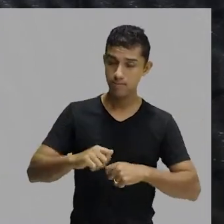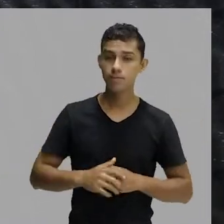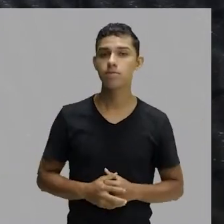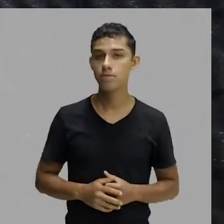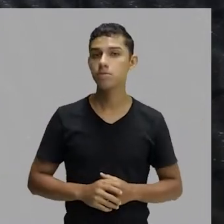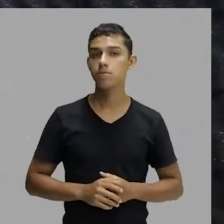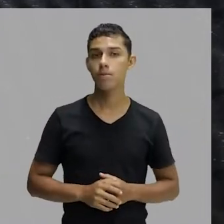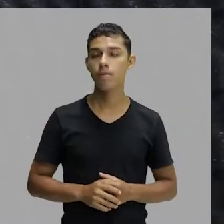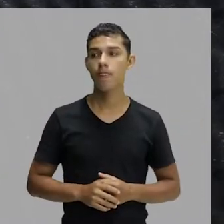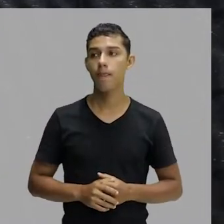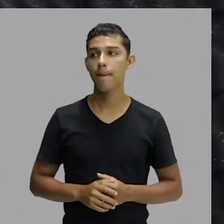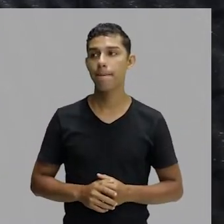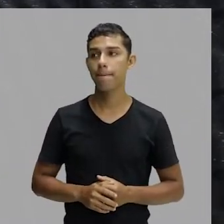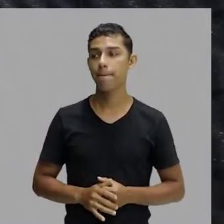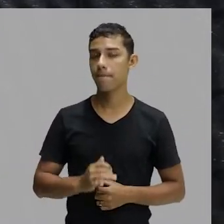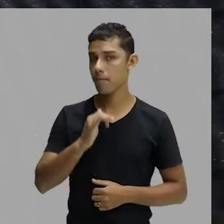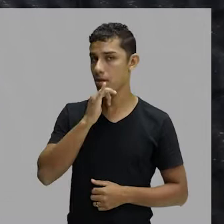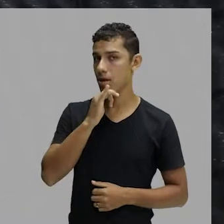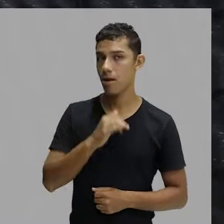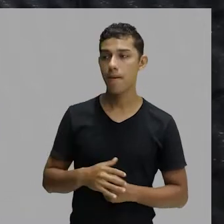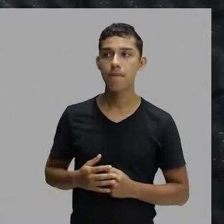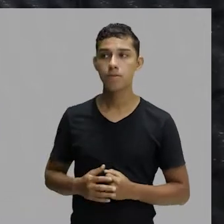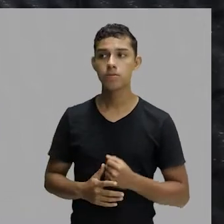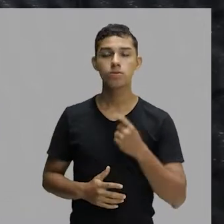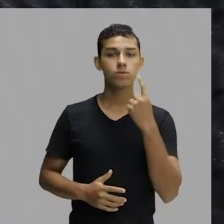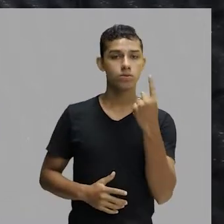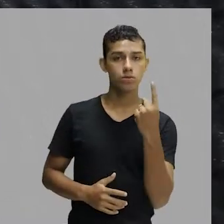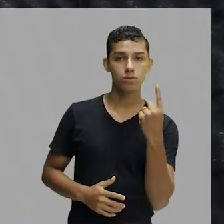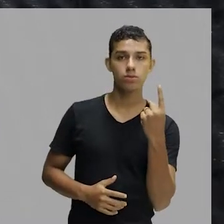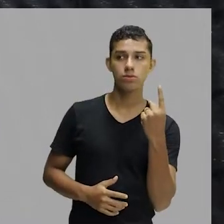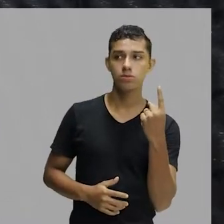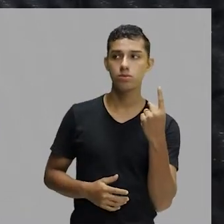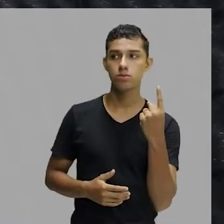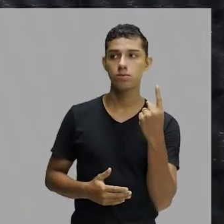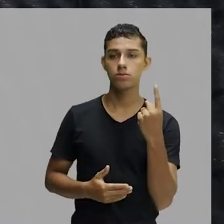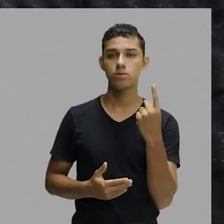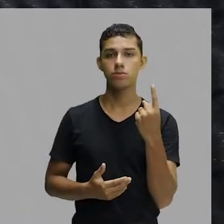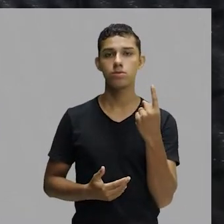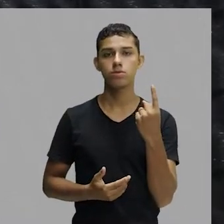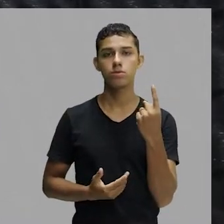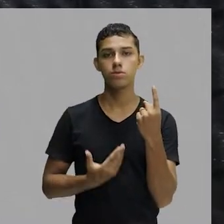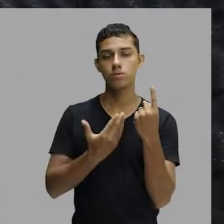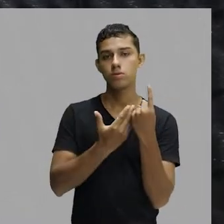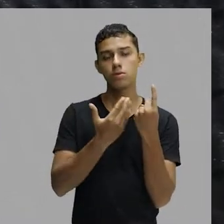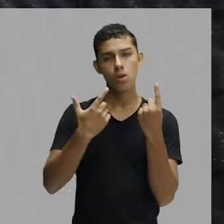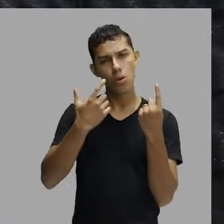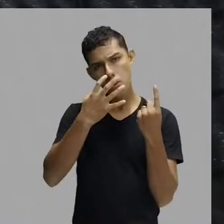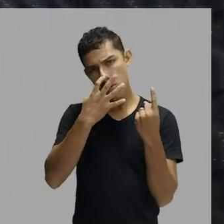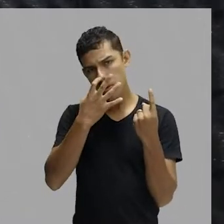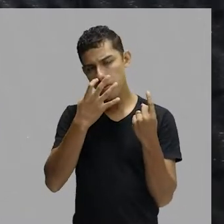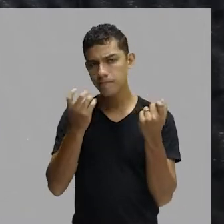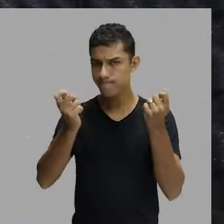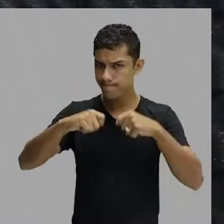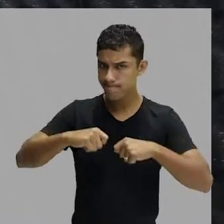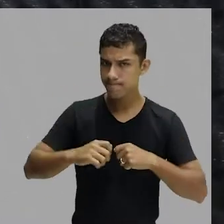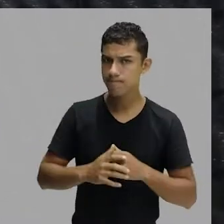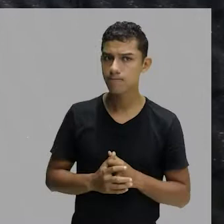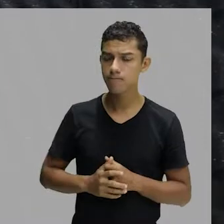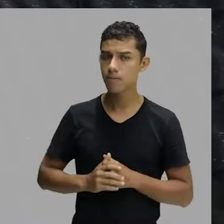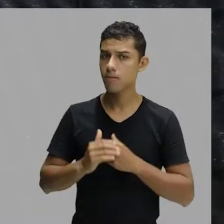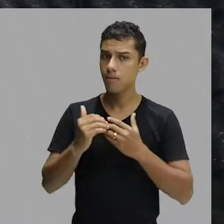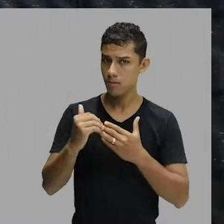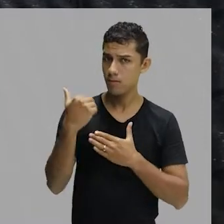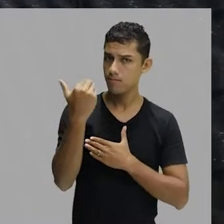tudo bem? Turma, carbono 1, certo? E aí eu observo que a